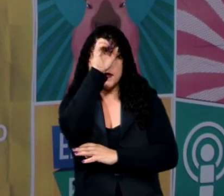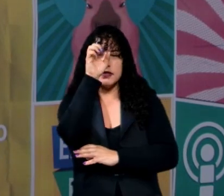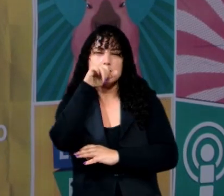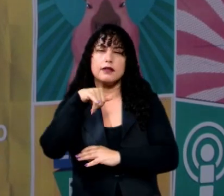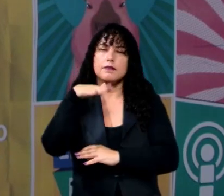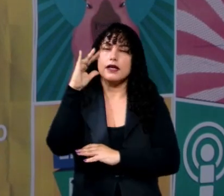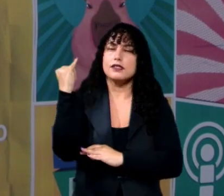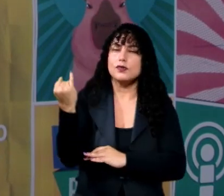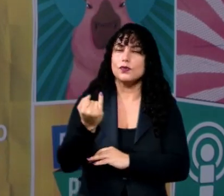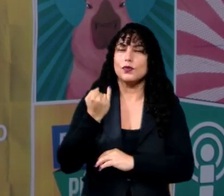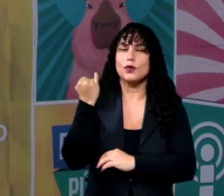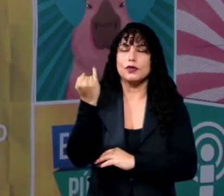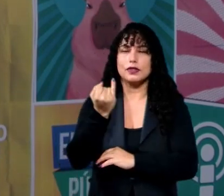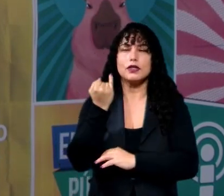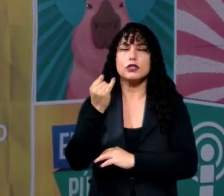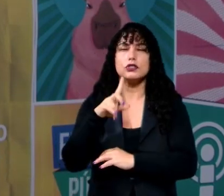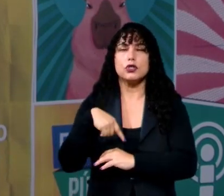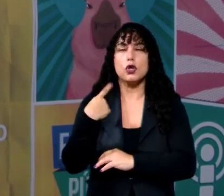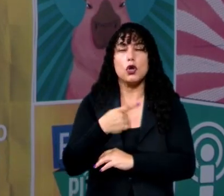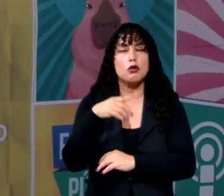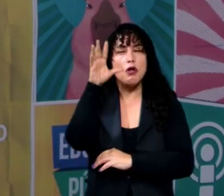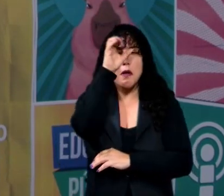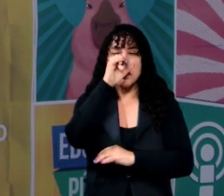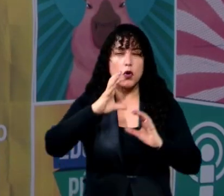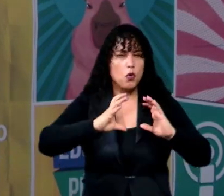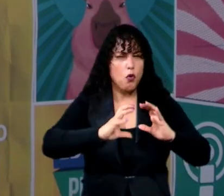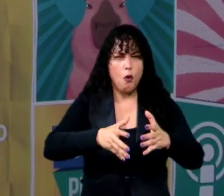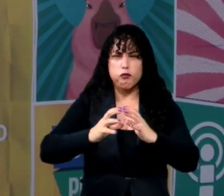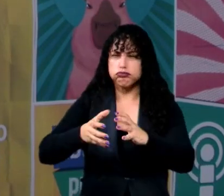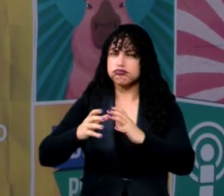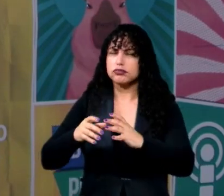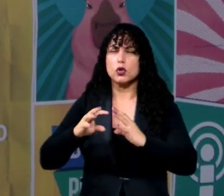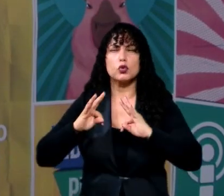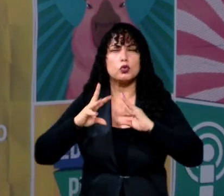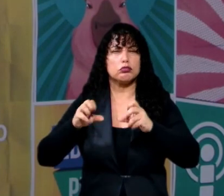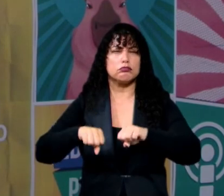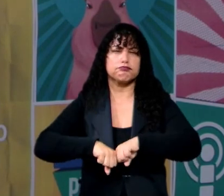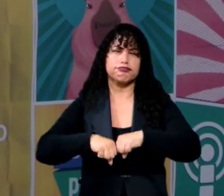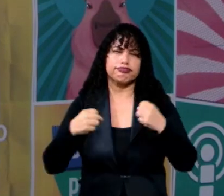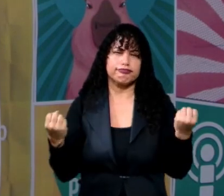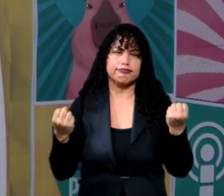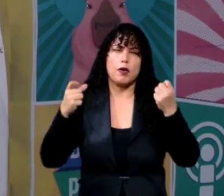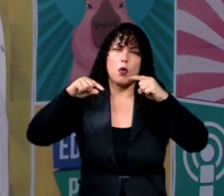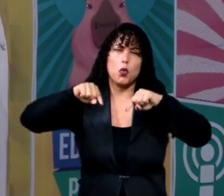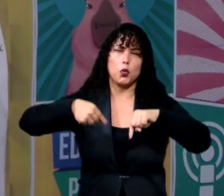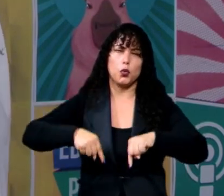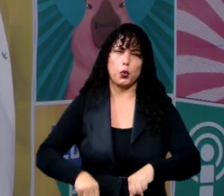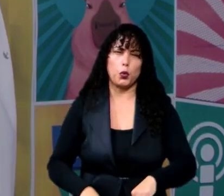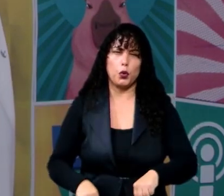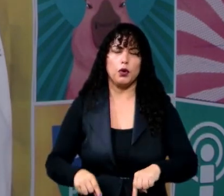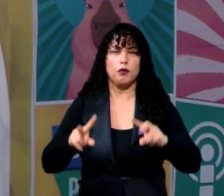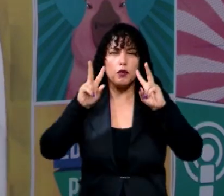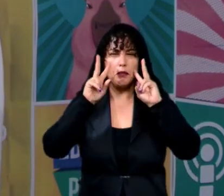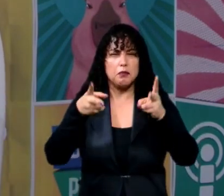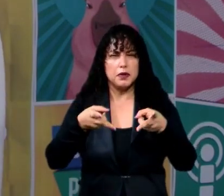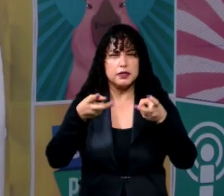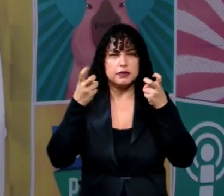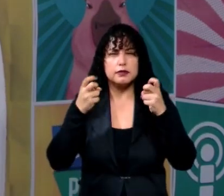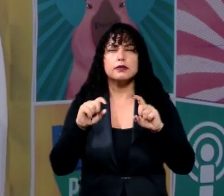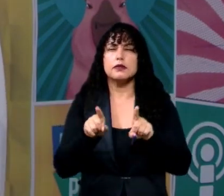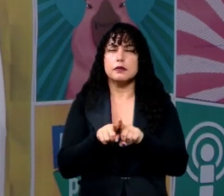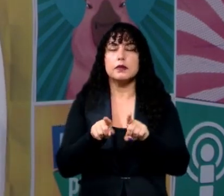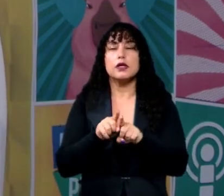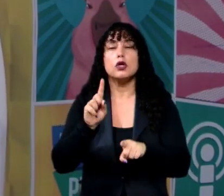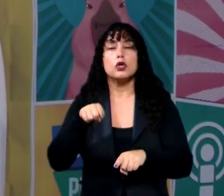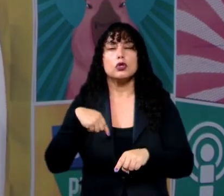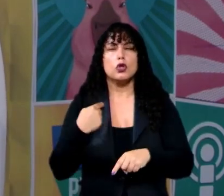importante. Se a gente não aprender a conviver, tudo vai por água abaixo. Vamos olhar para isso, né?